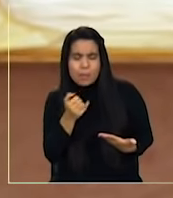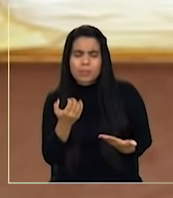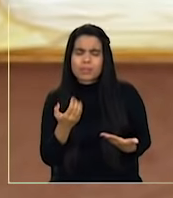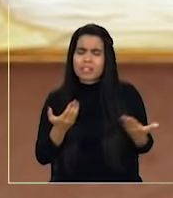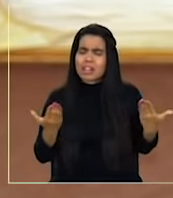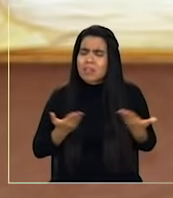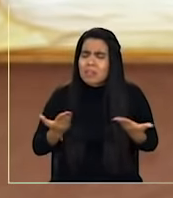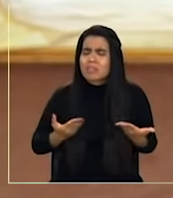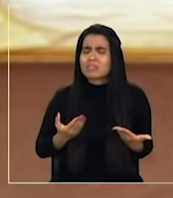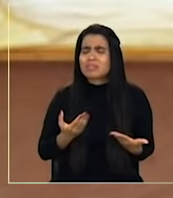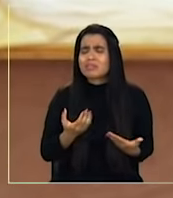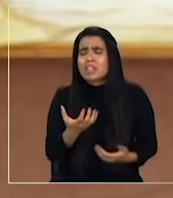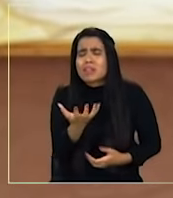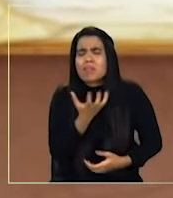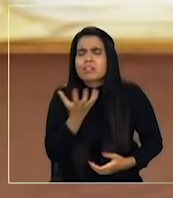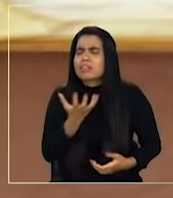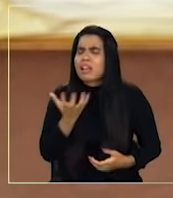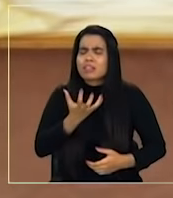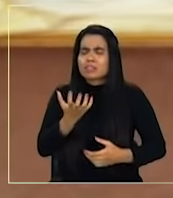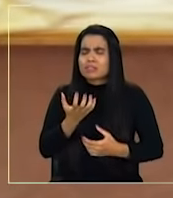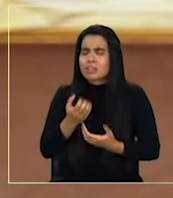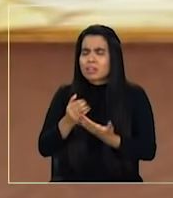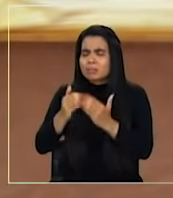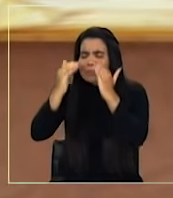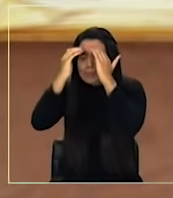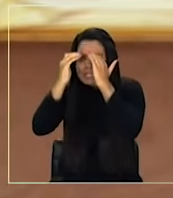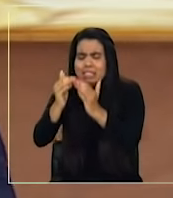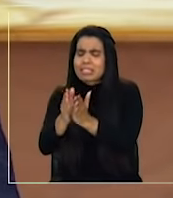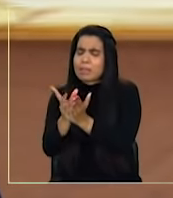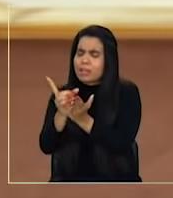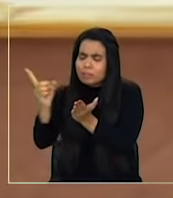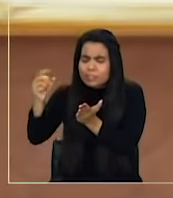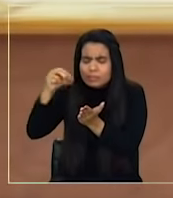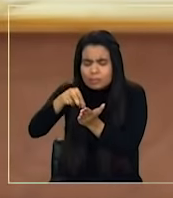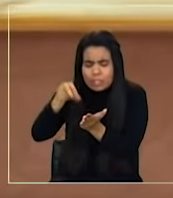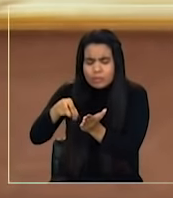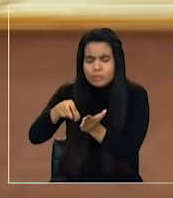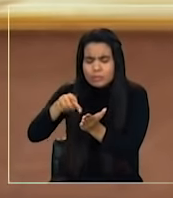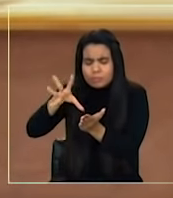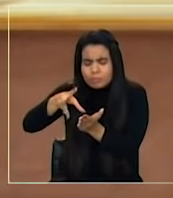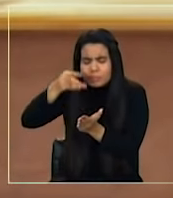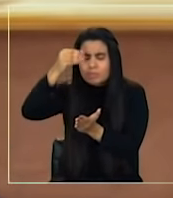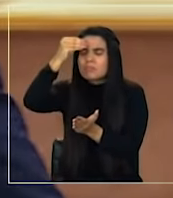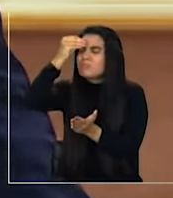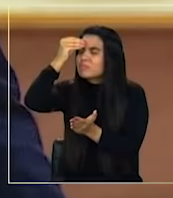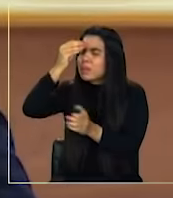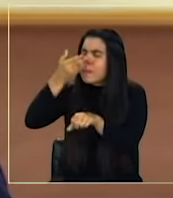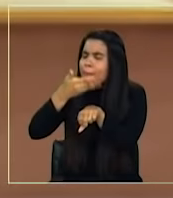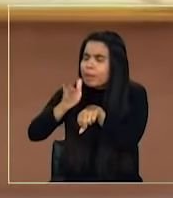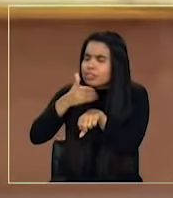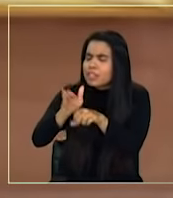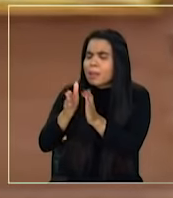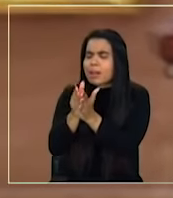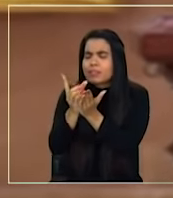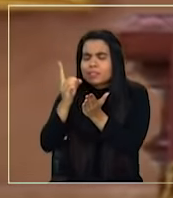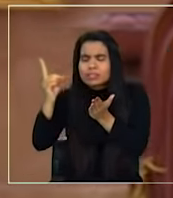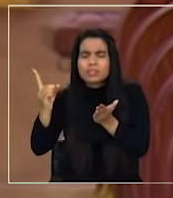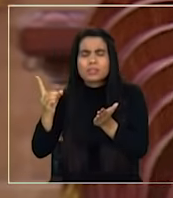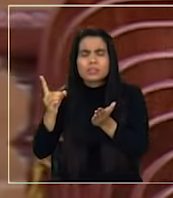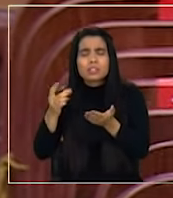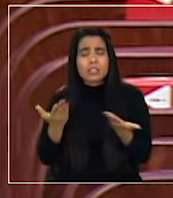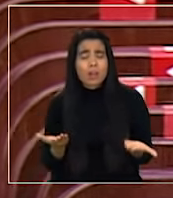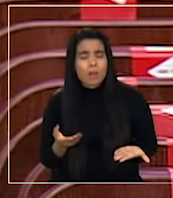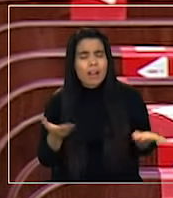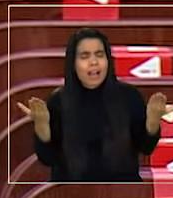pode falhar, que não pode ser anulada. Então aí agora, meu amigo, minha